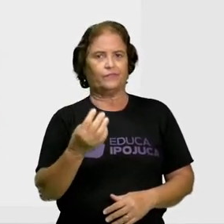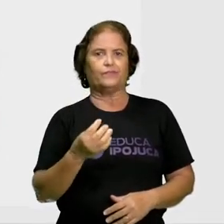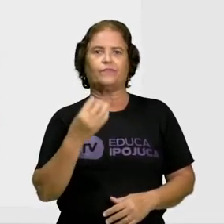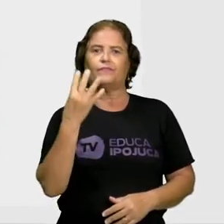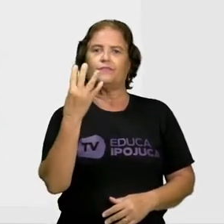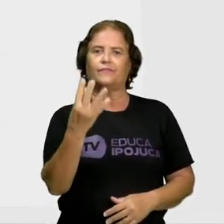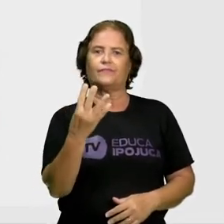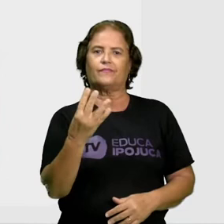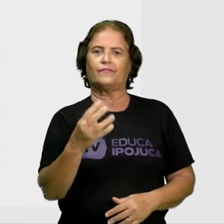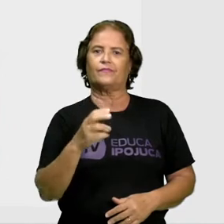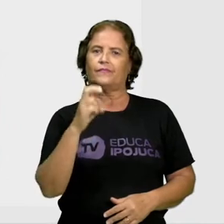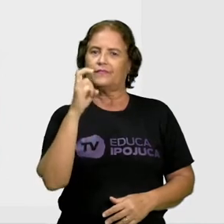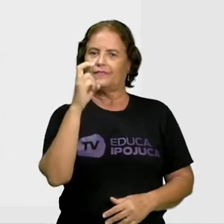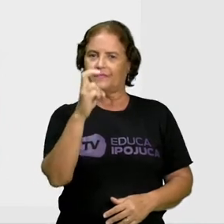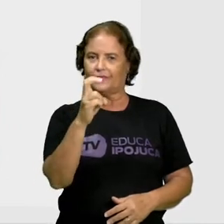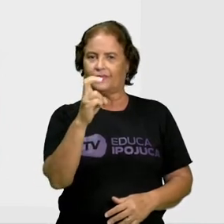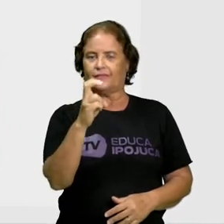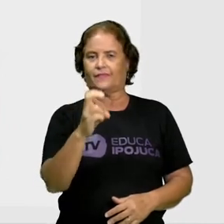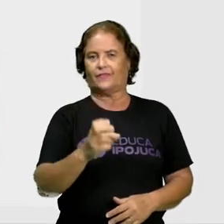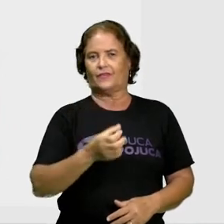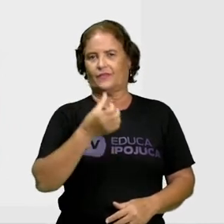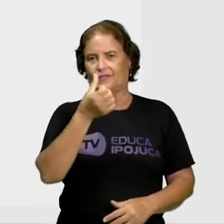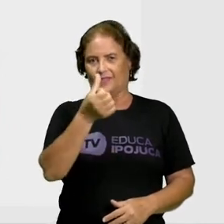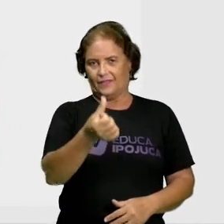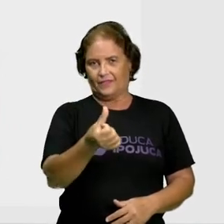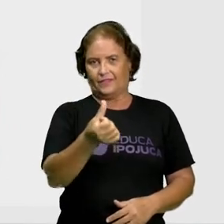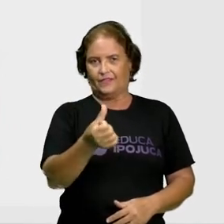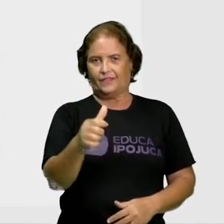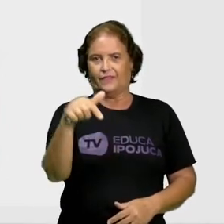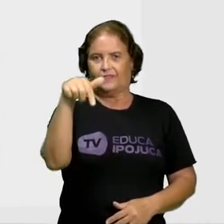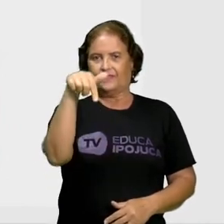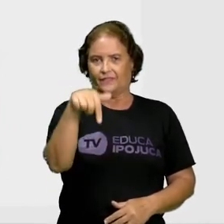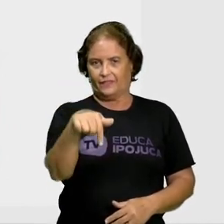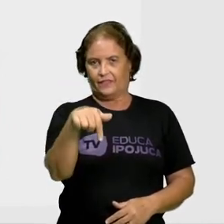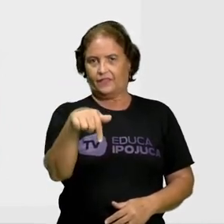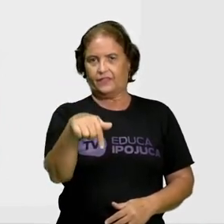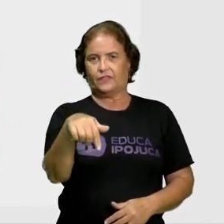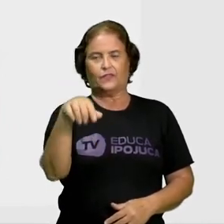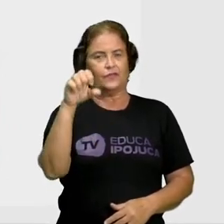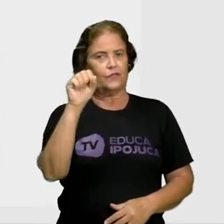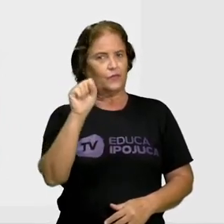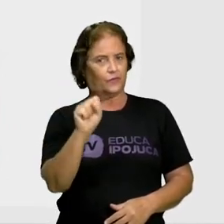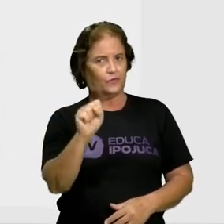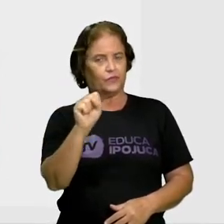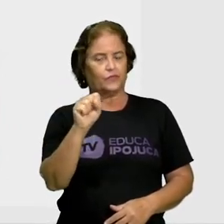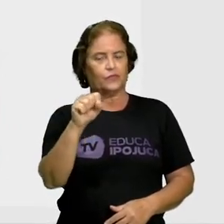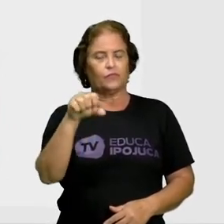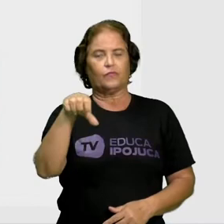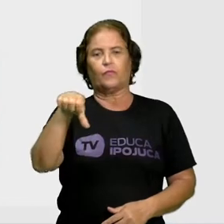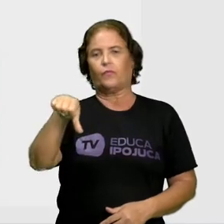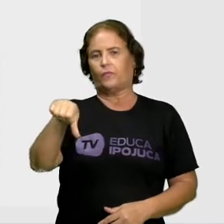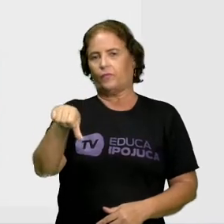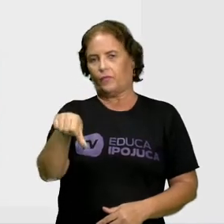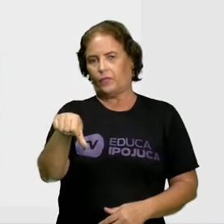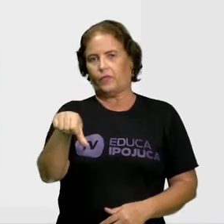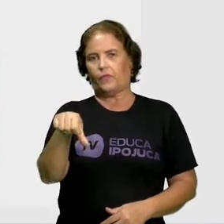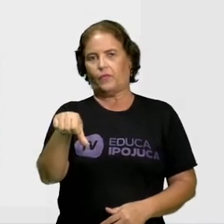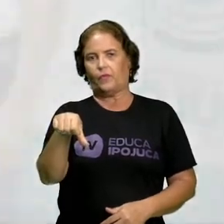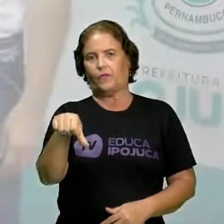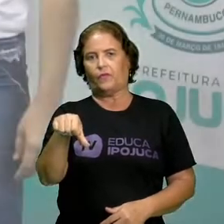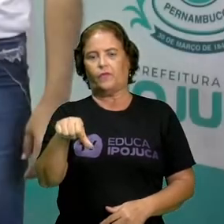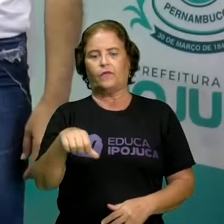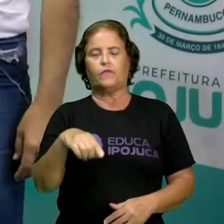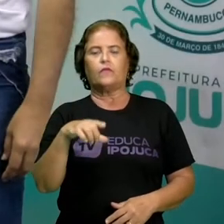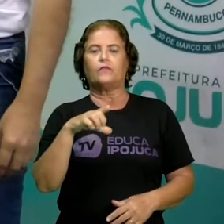4, 5, 6, 7, 8 e 9. Então,